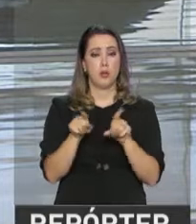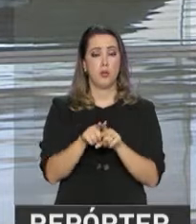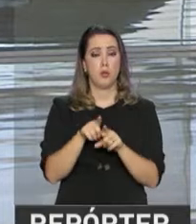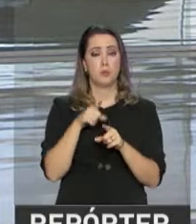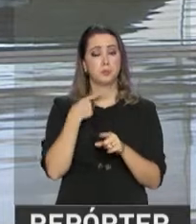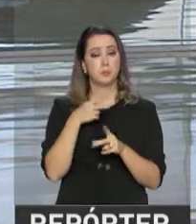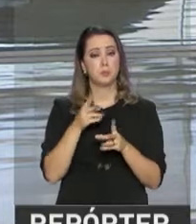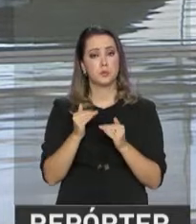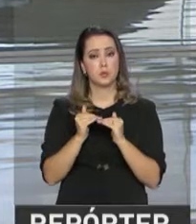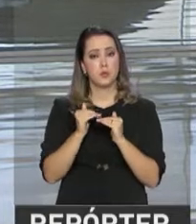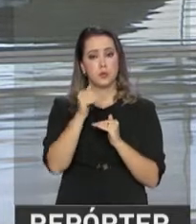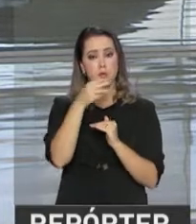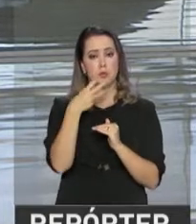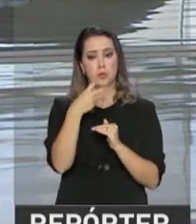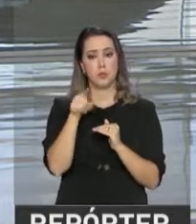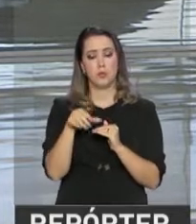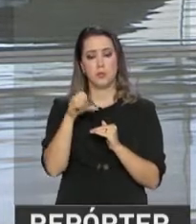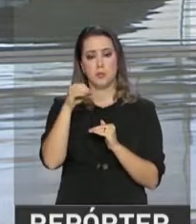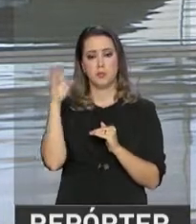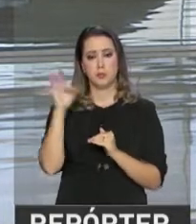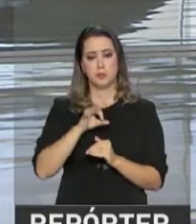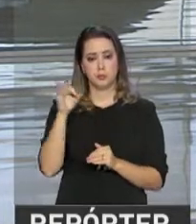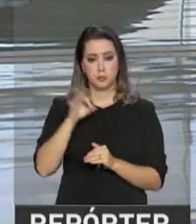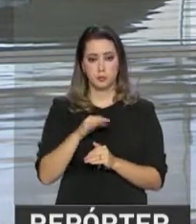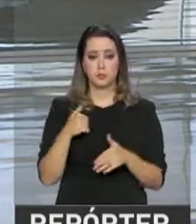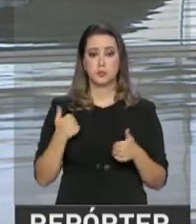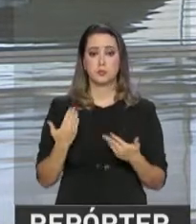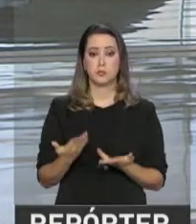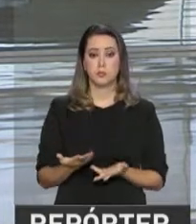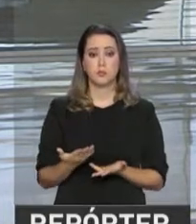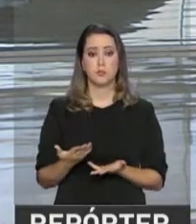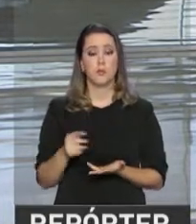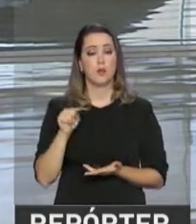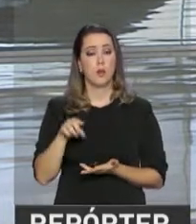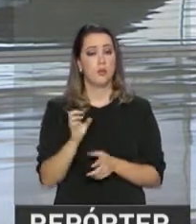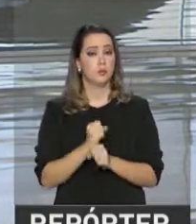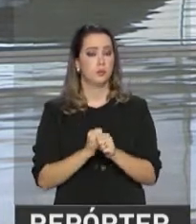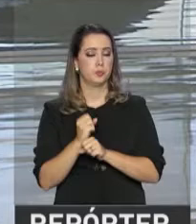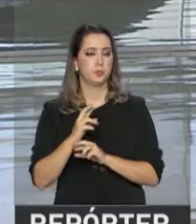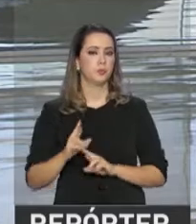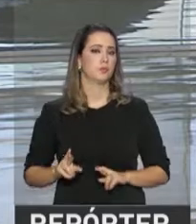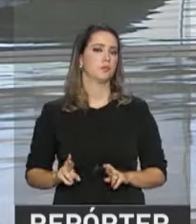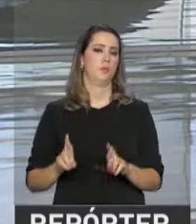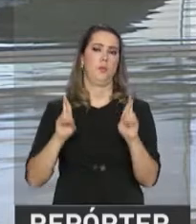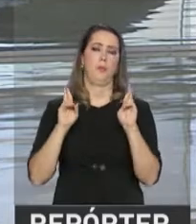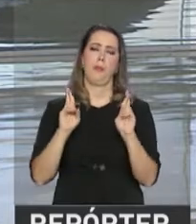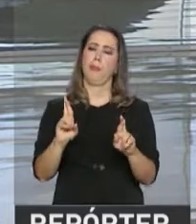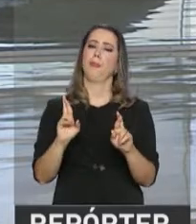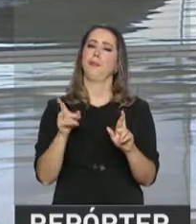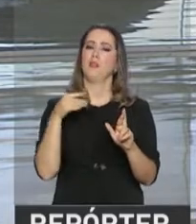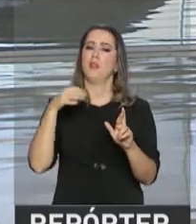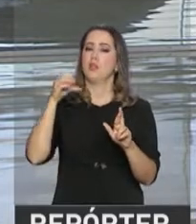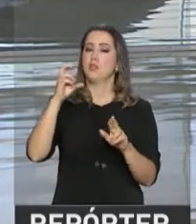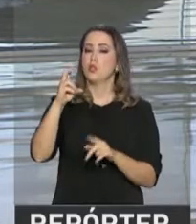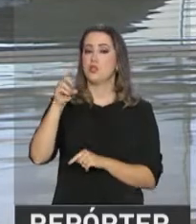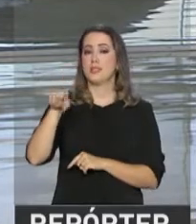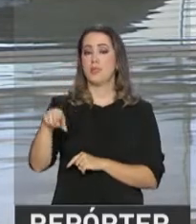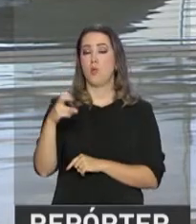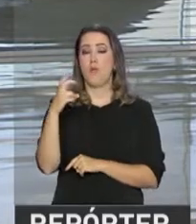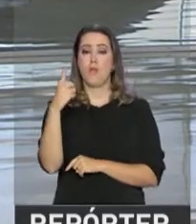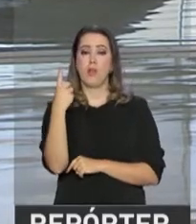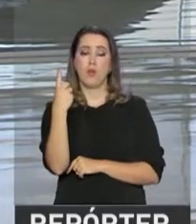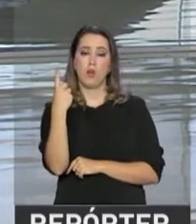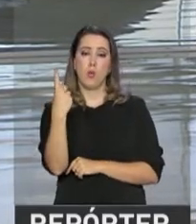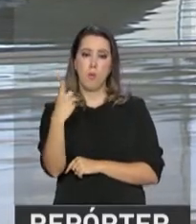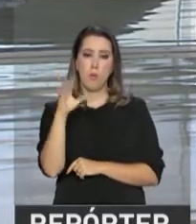aumento de 3,9 por cento já para este ano a expectativa é de um aumento de 5,1 por cento